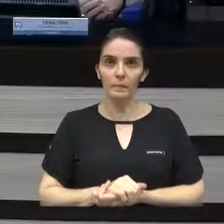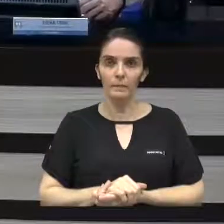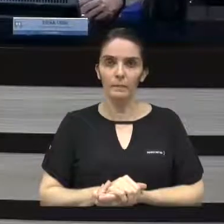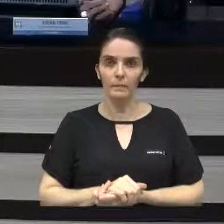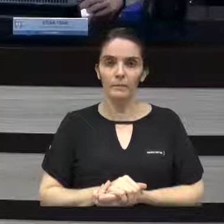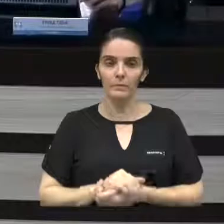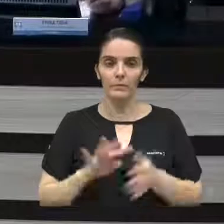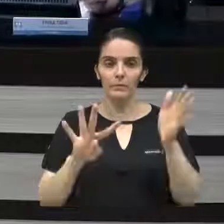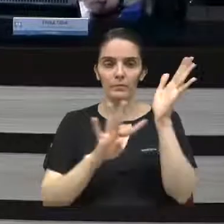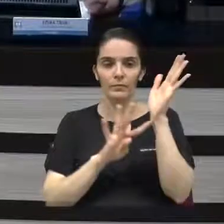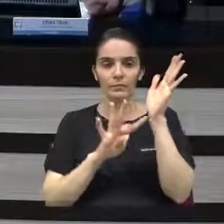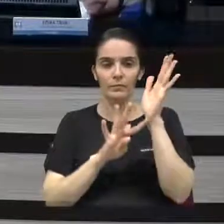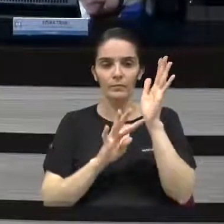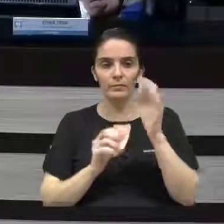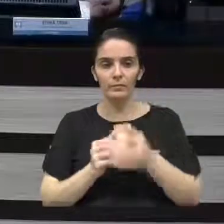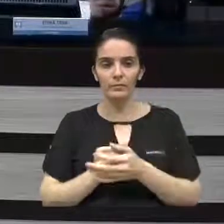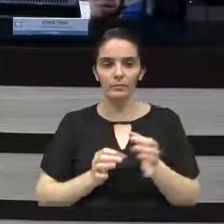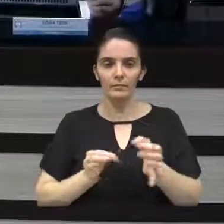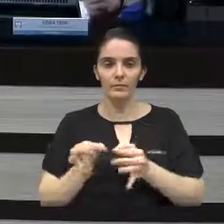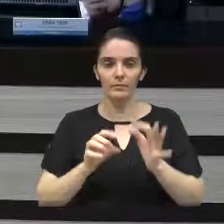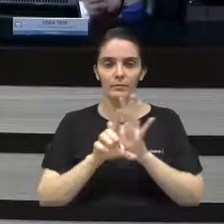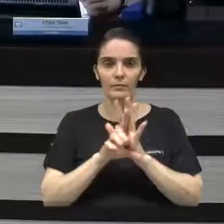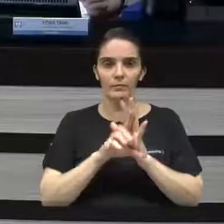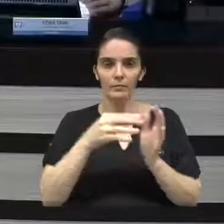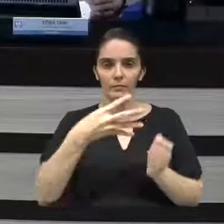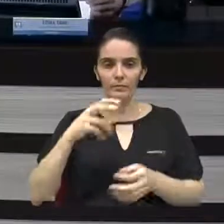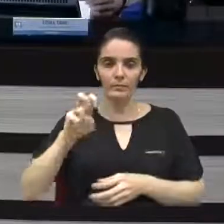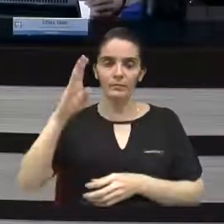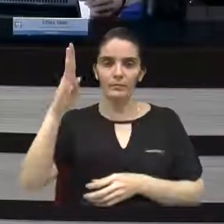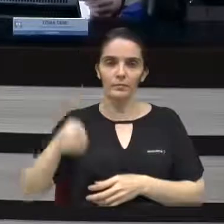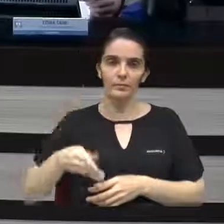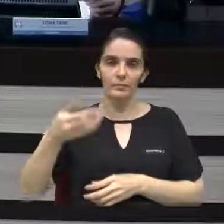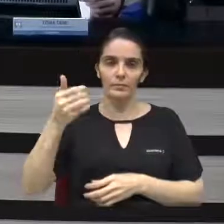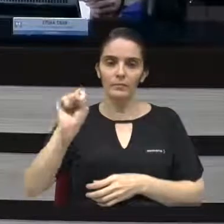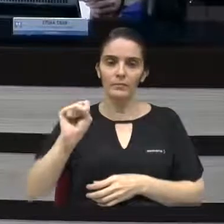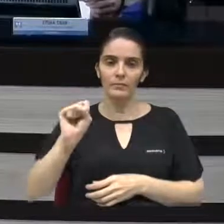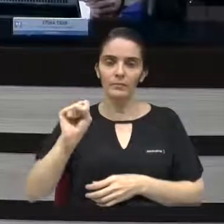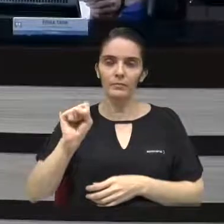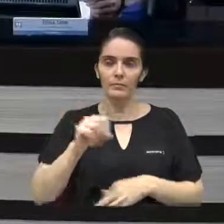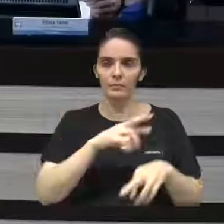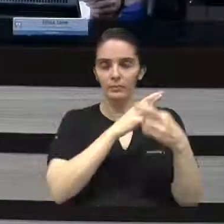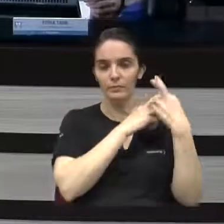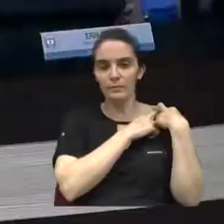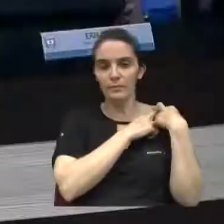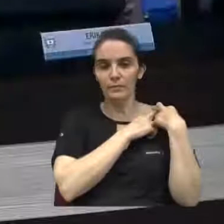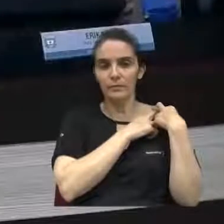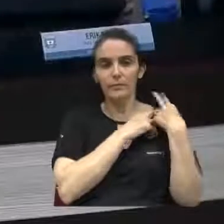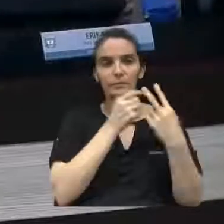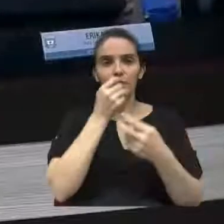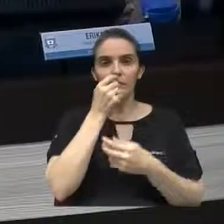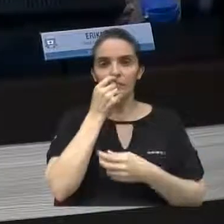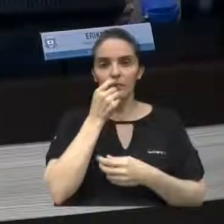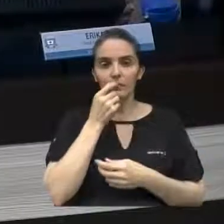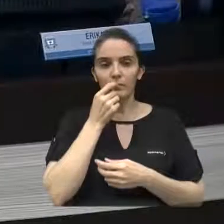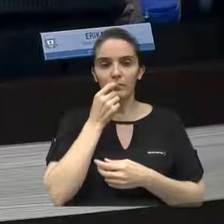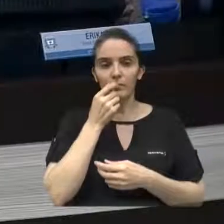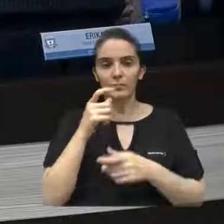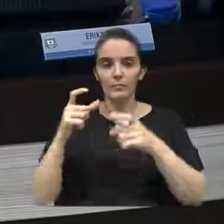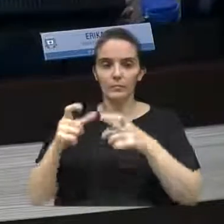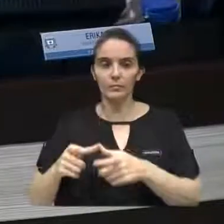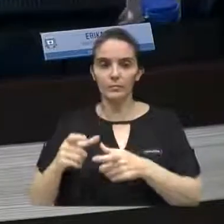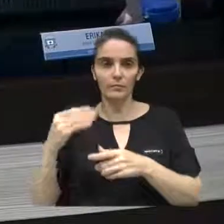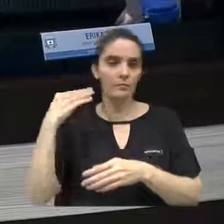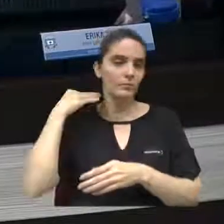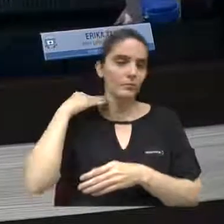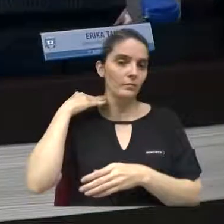Item 4 da pauta. Projeto de lei 45/2018. Da autoria do novo vereador Estevão Nogueira, que dispõe sobre